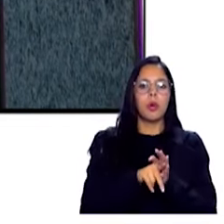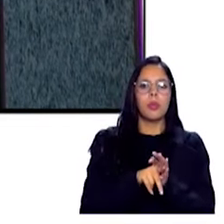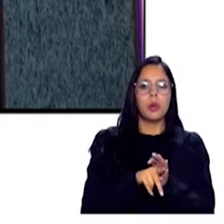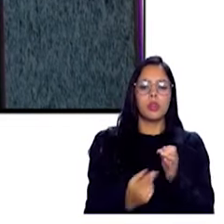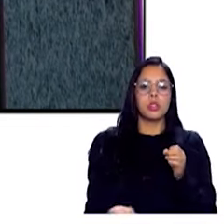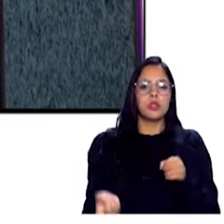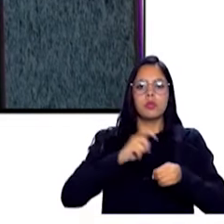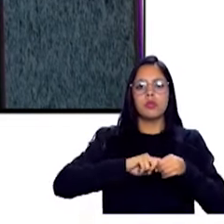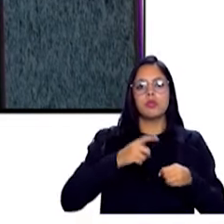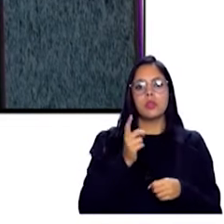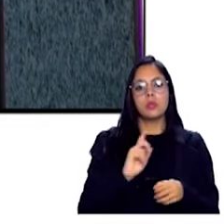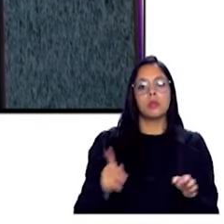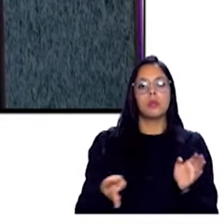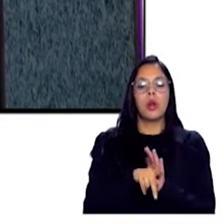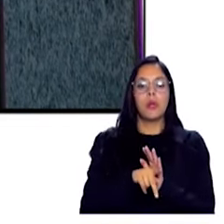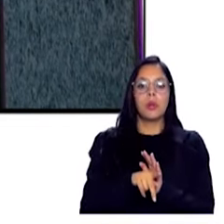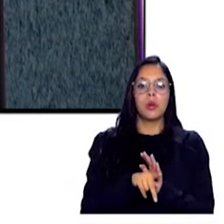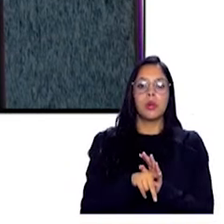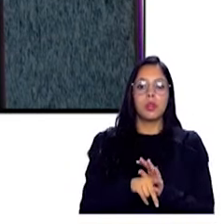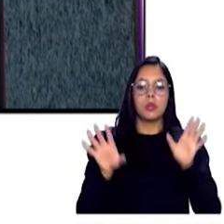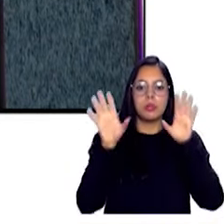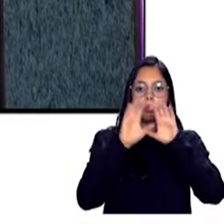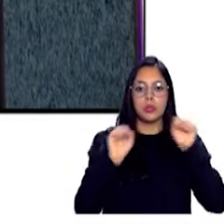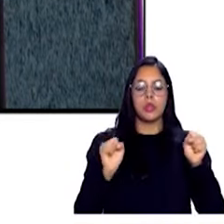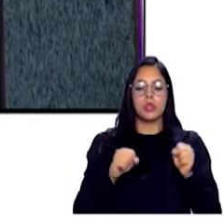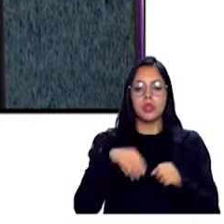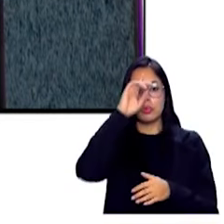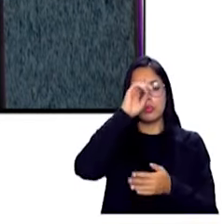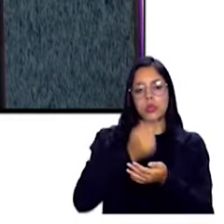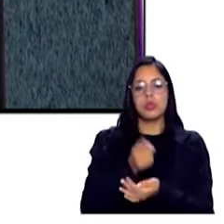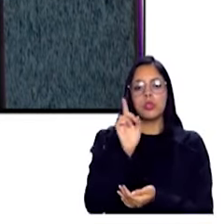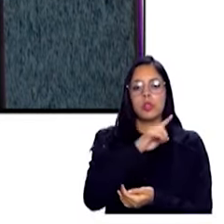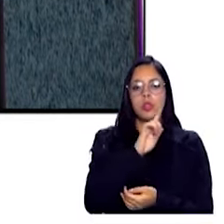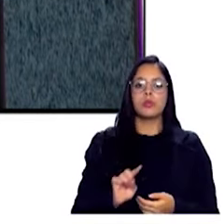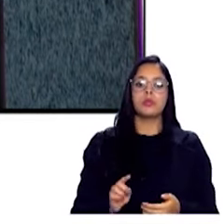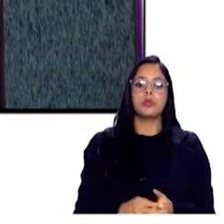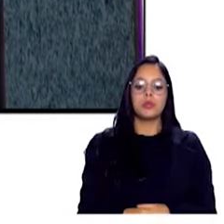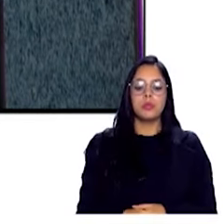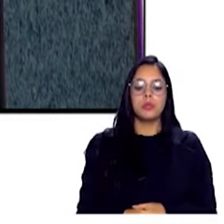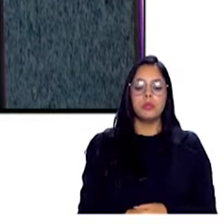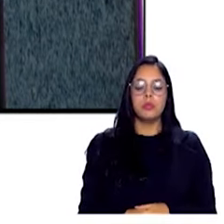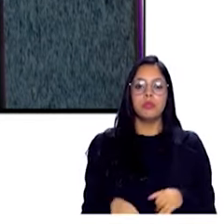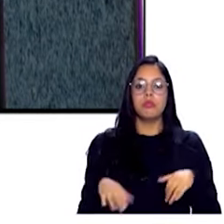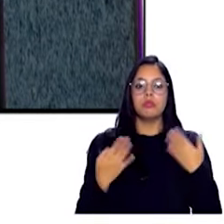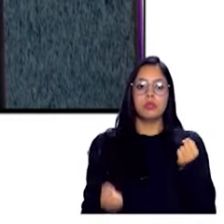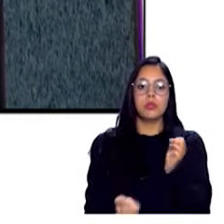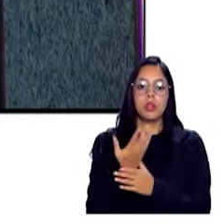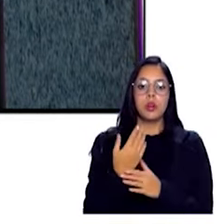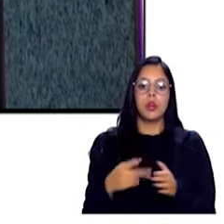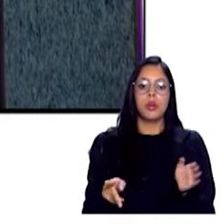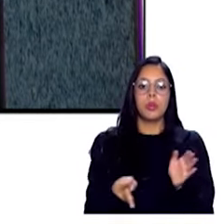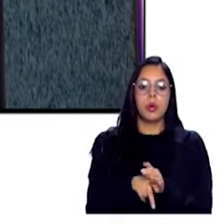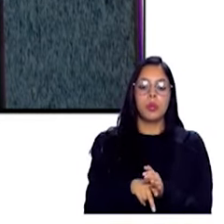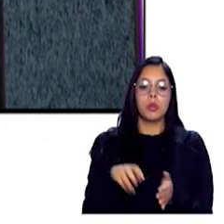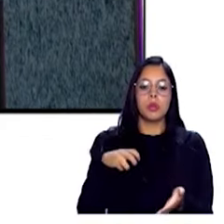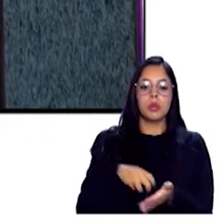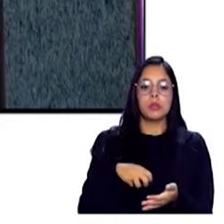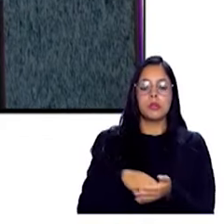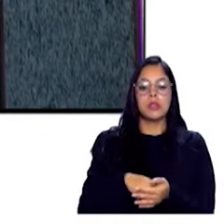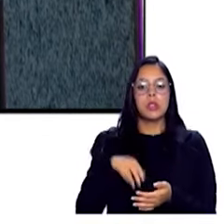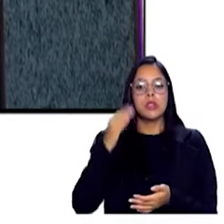da corte de cassação aí ela cria a sentença interpretativa